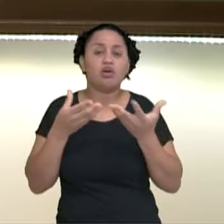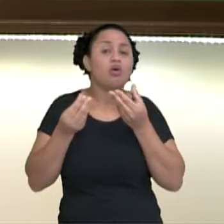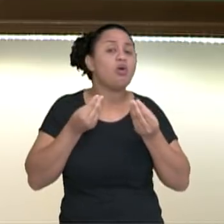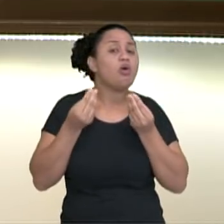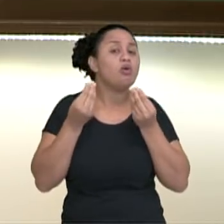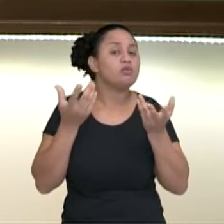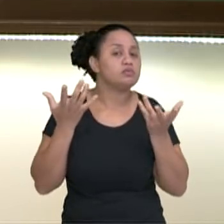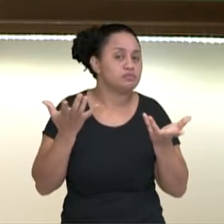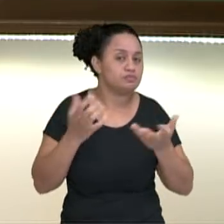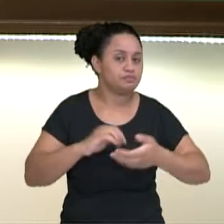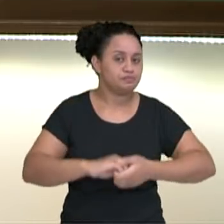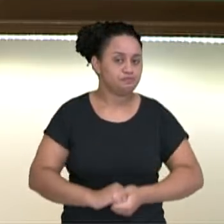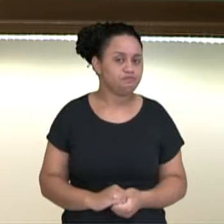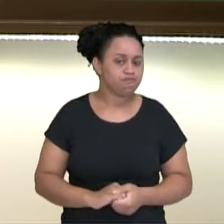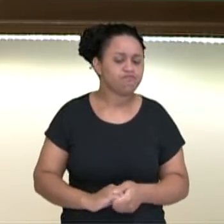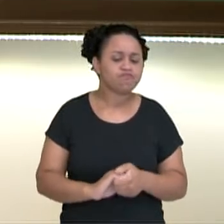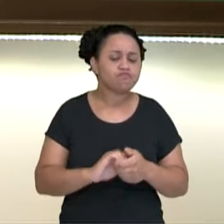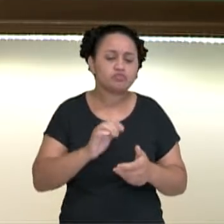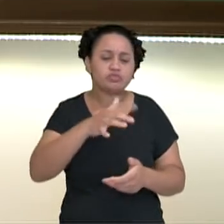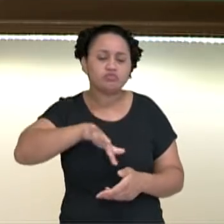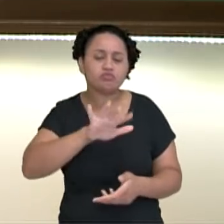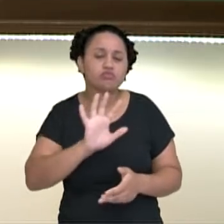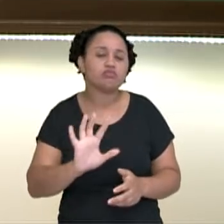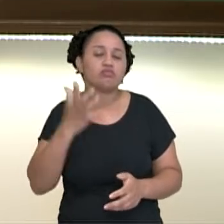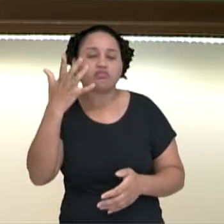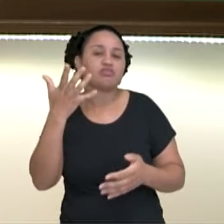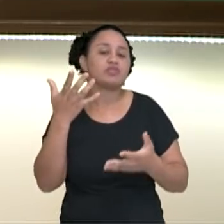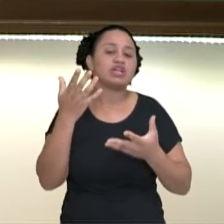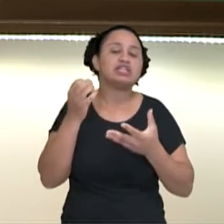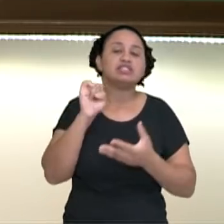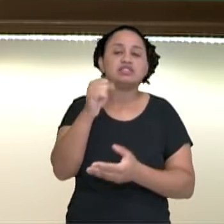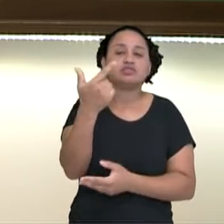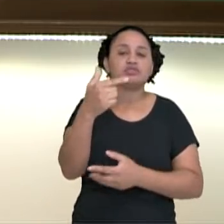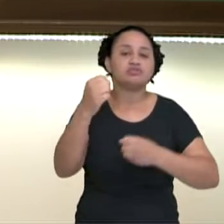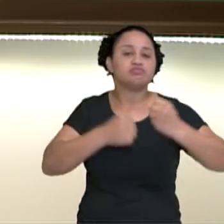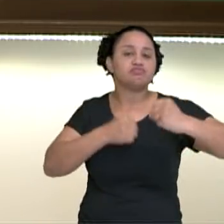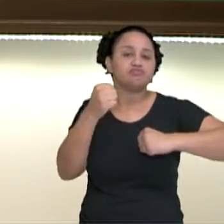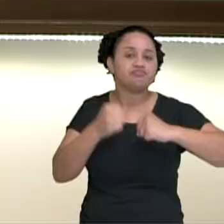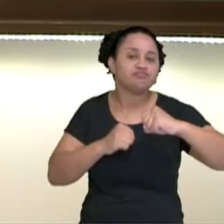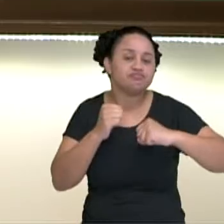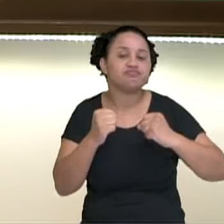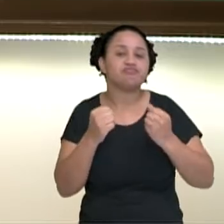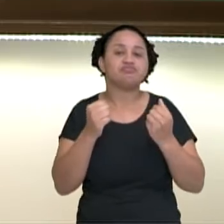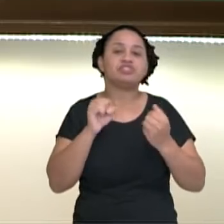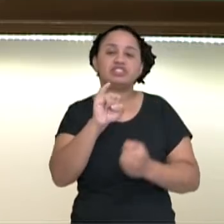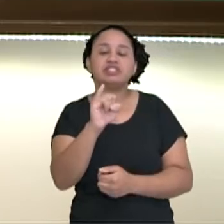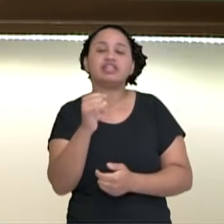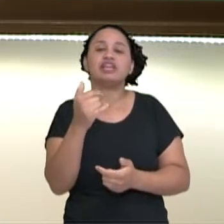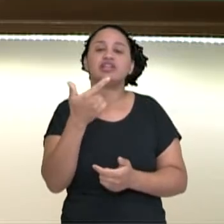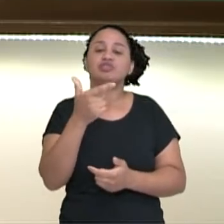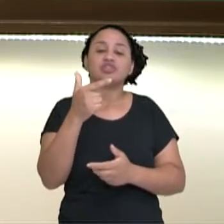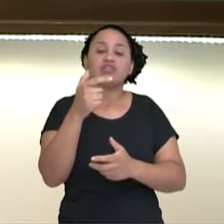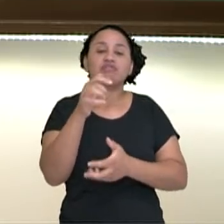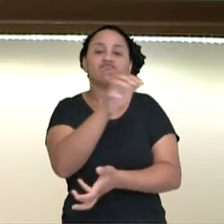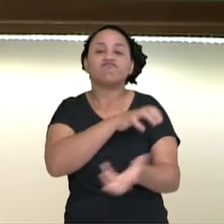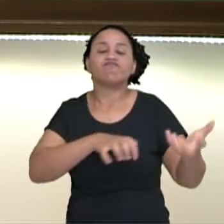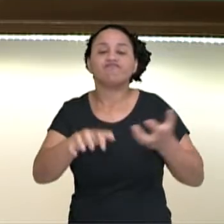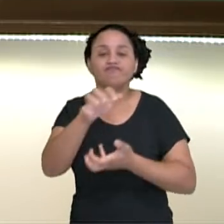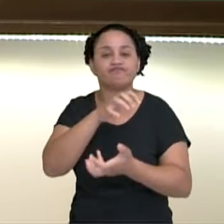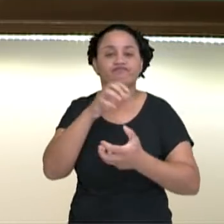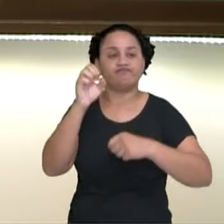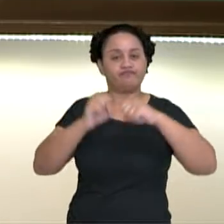cotidiano? Como as coisas aconteceriam sem as máquinas, sem essa grande revolução